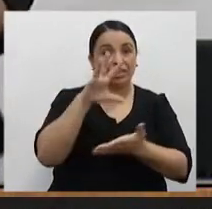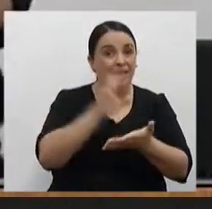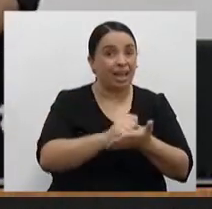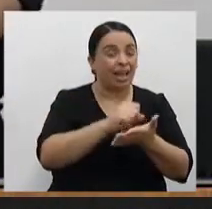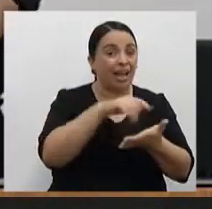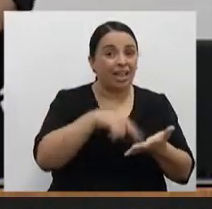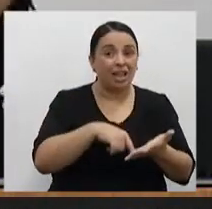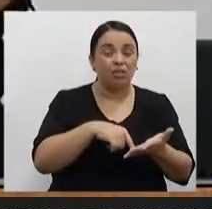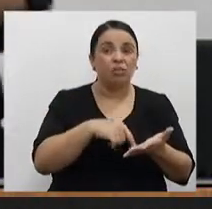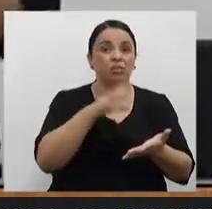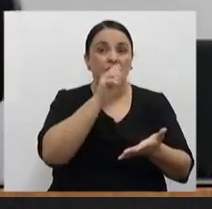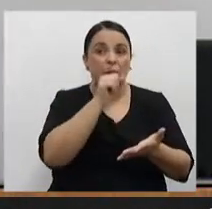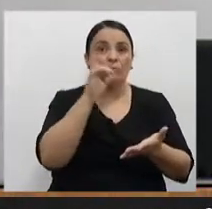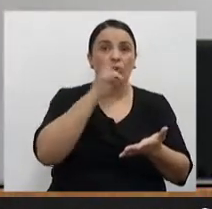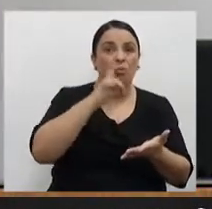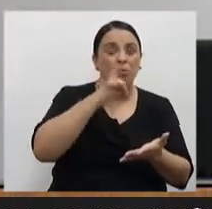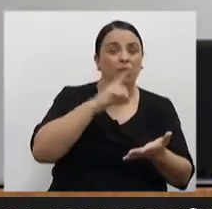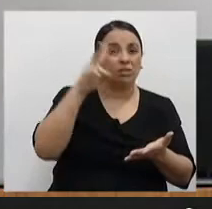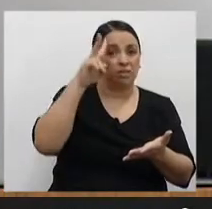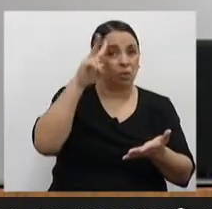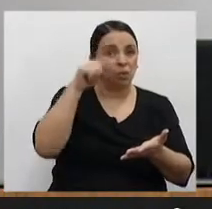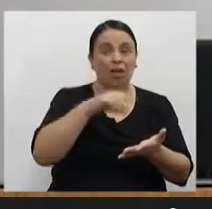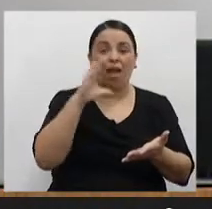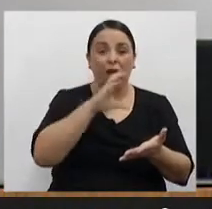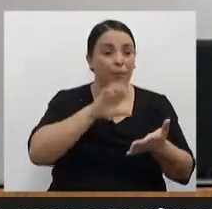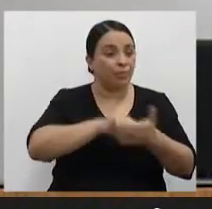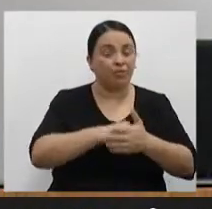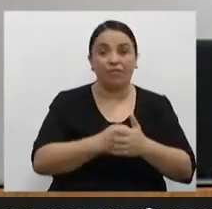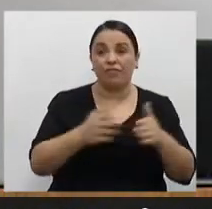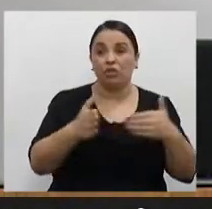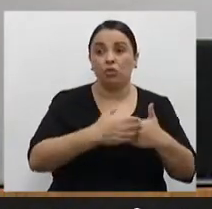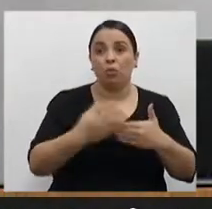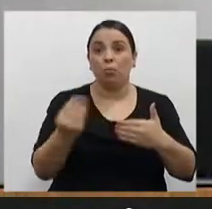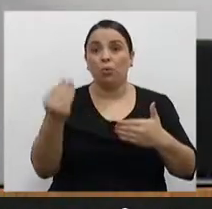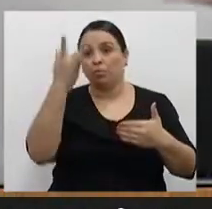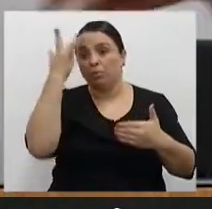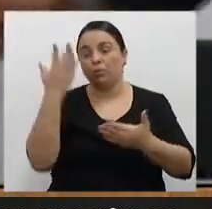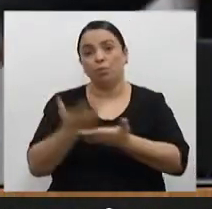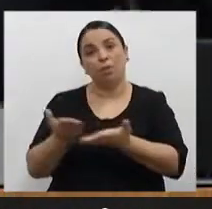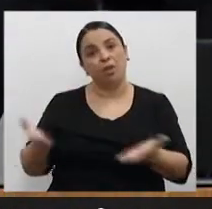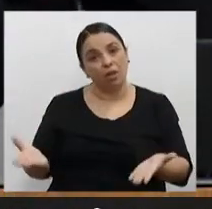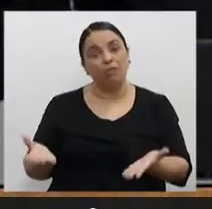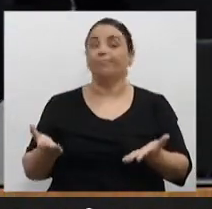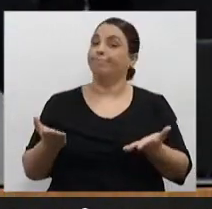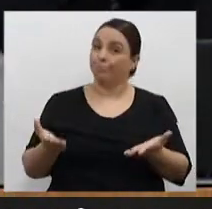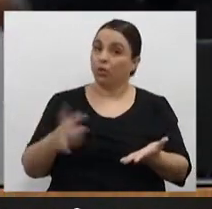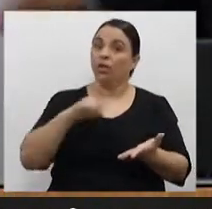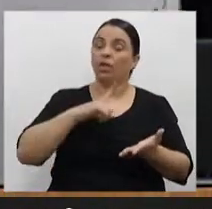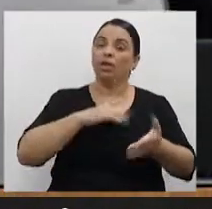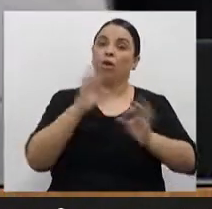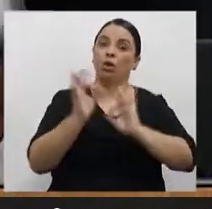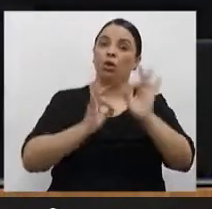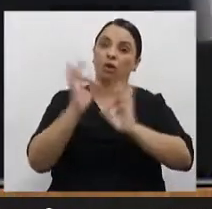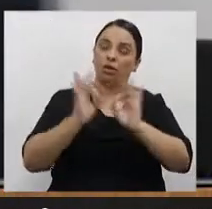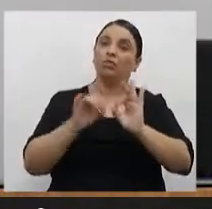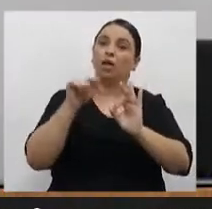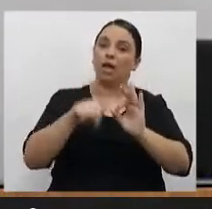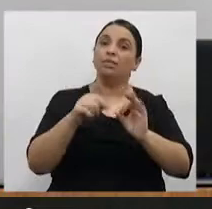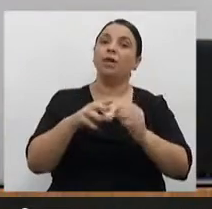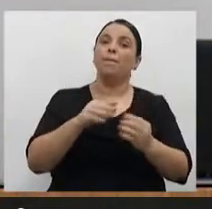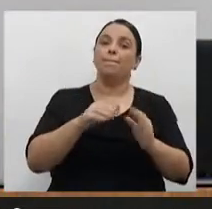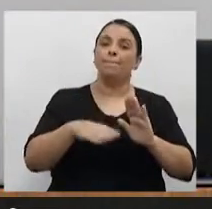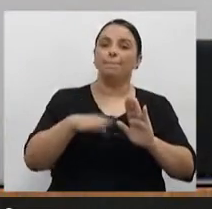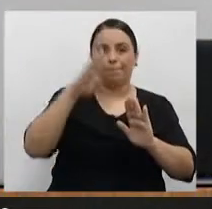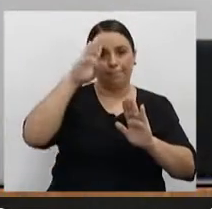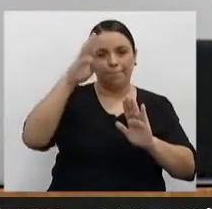e segunda, na verdade 3 dias, e que tenha realmente uma organização nessa prioridade. Tá? Daqui a pouquinho